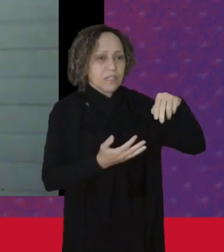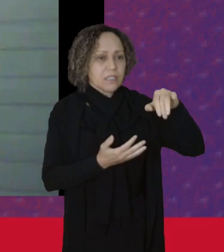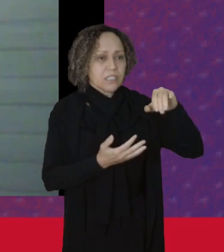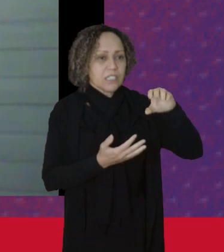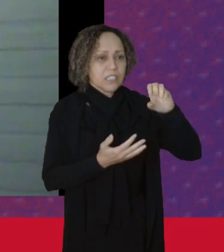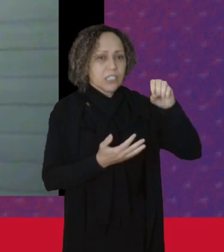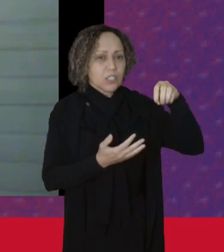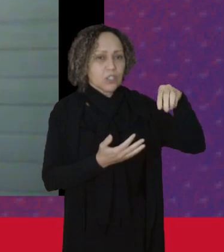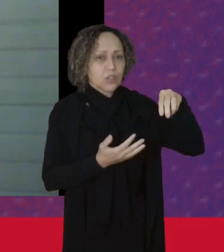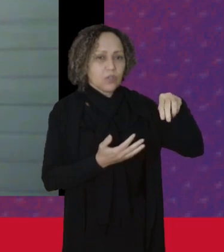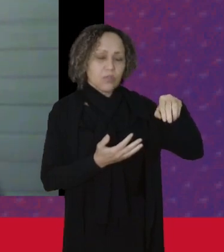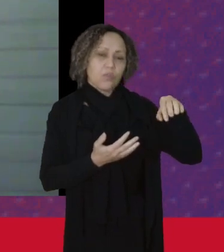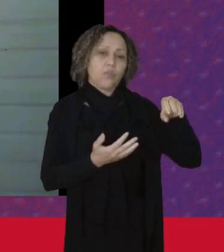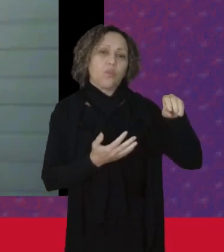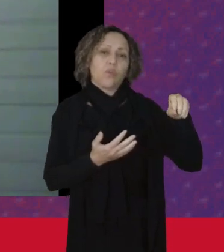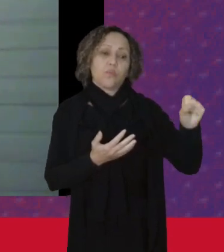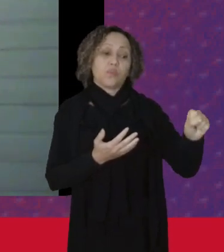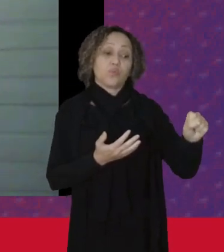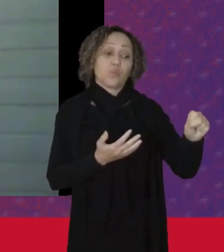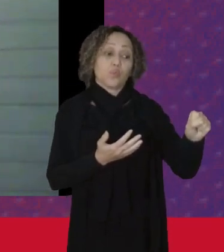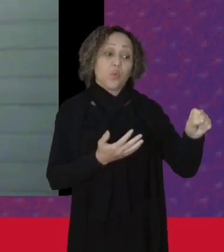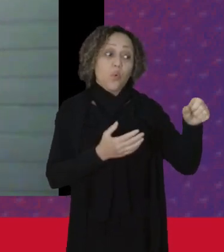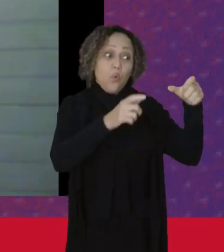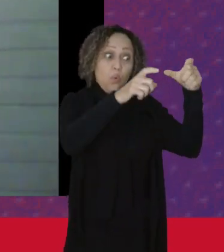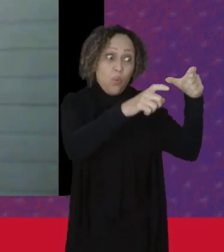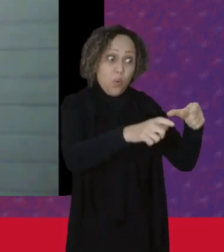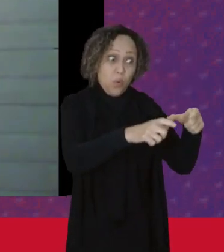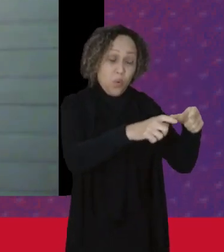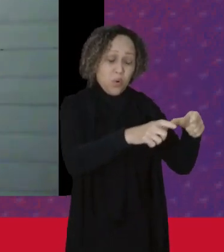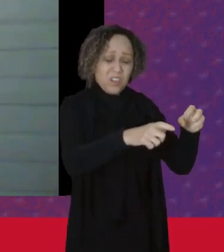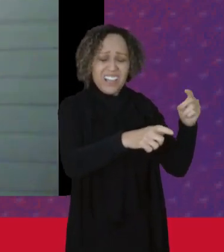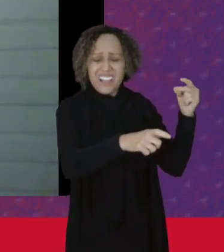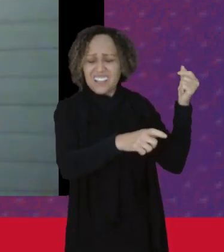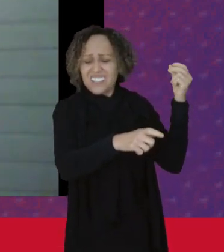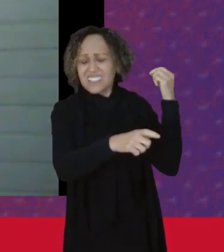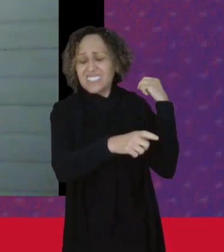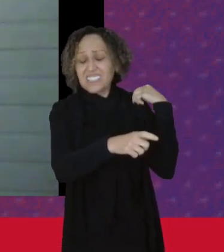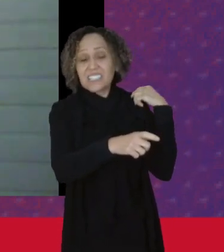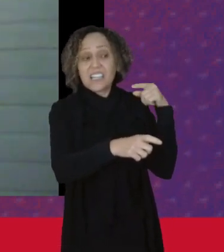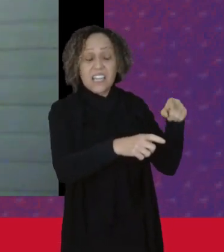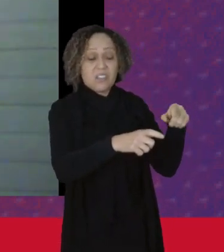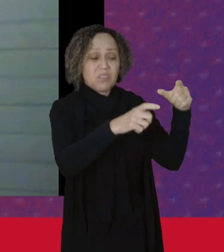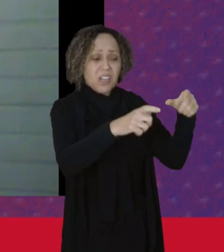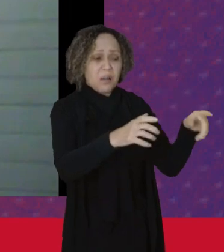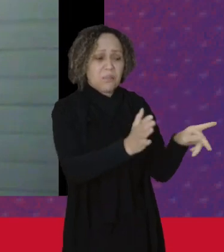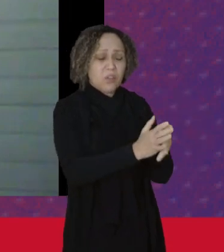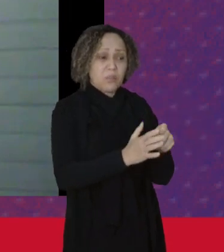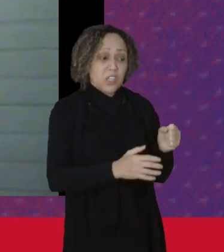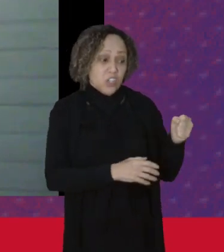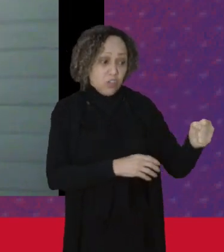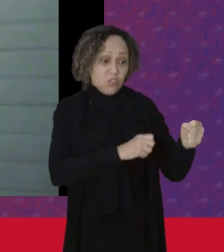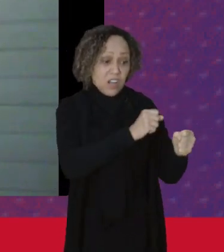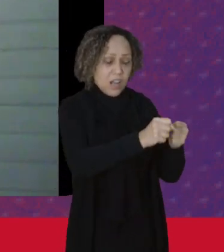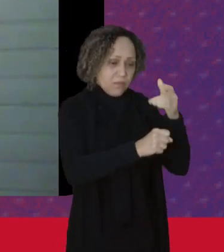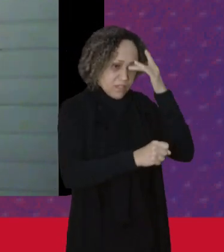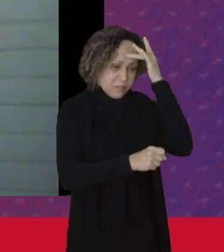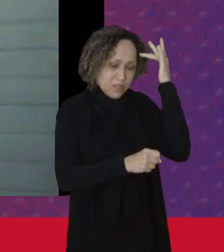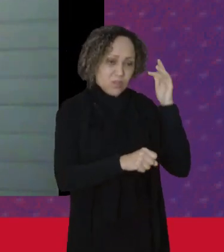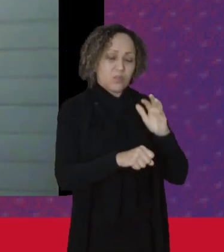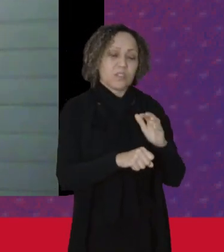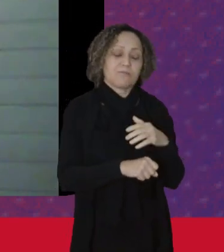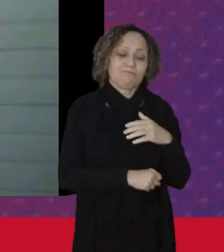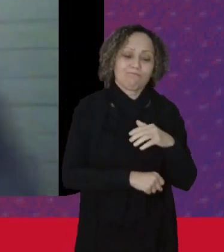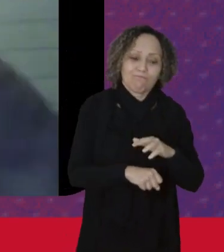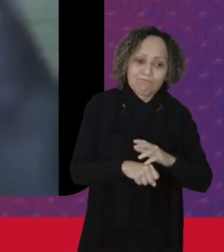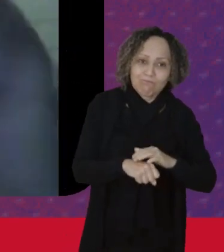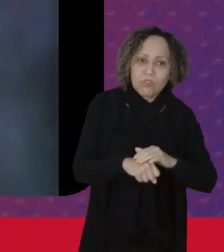o momento da reforma psiquiátrica. A gente teve, né, lá em 2001, com a Lei Paulo Delgado, a